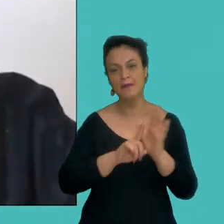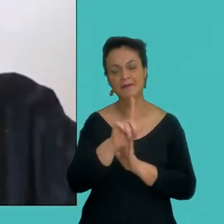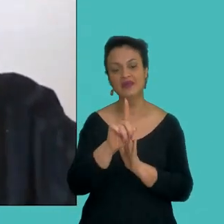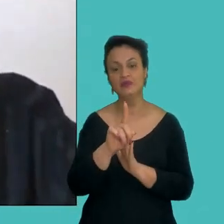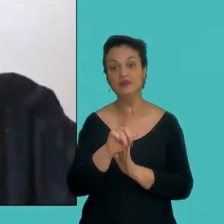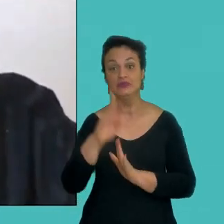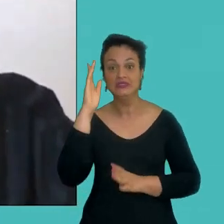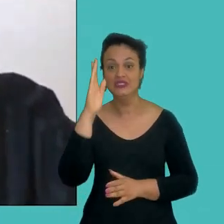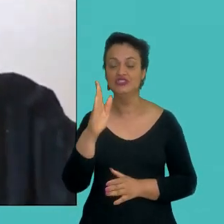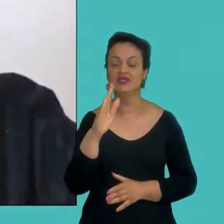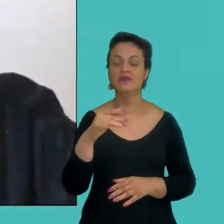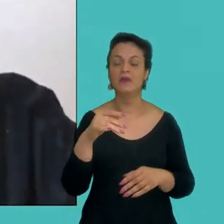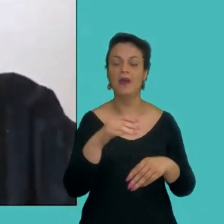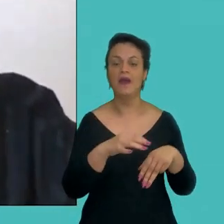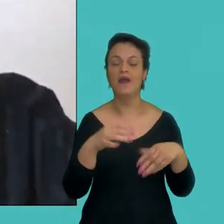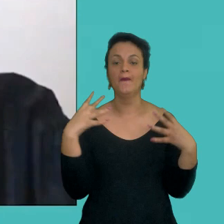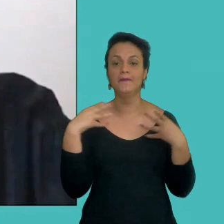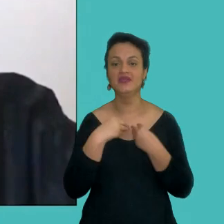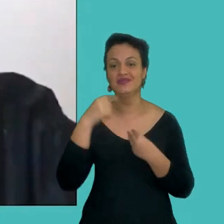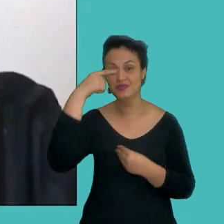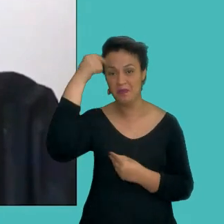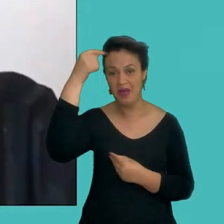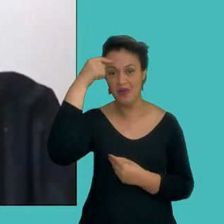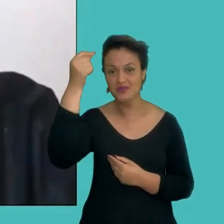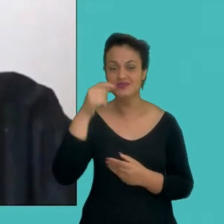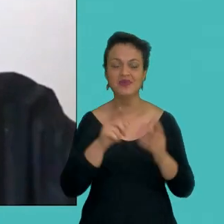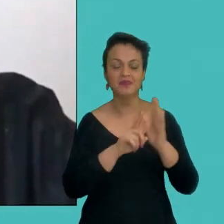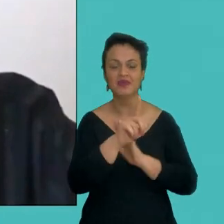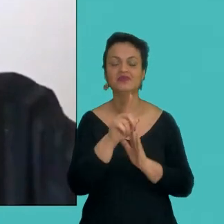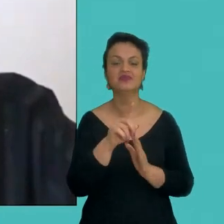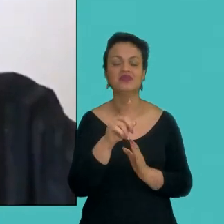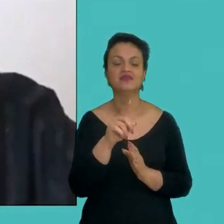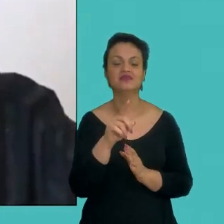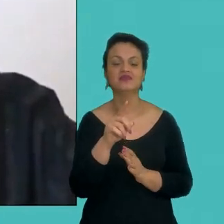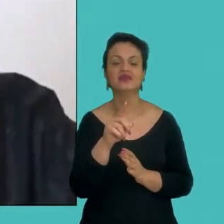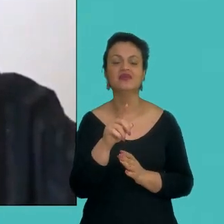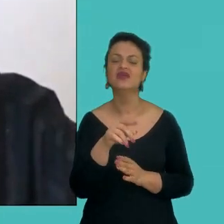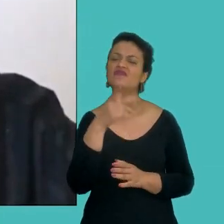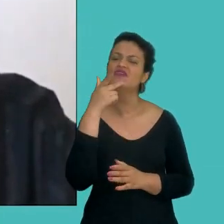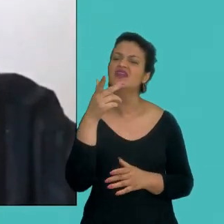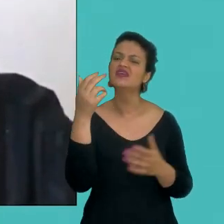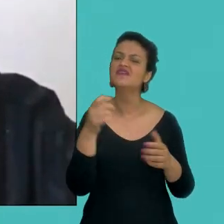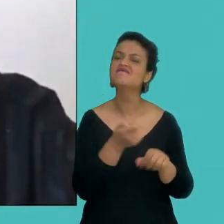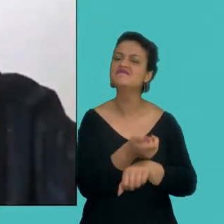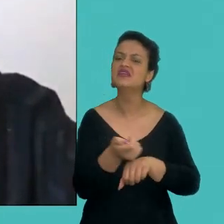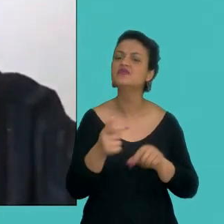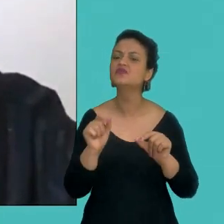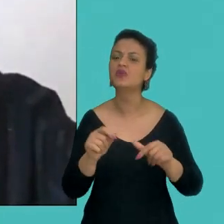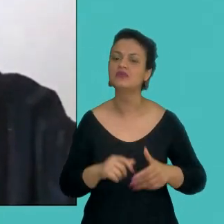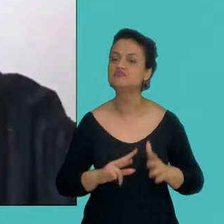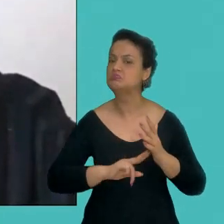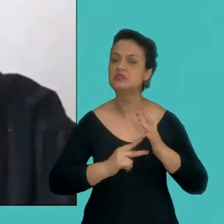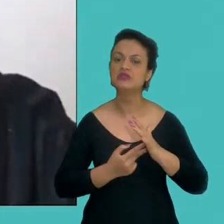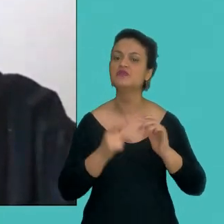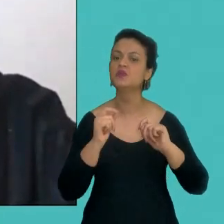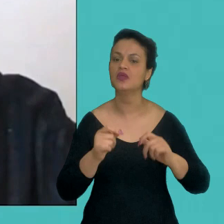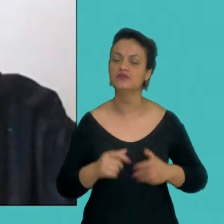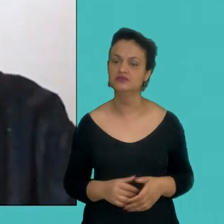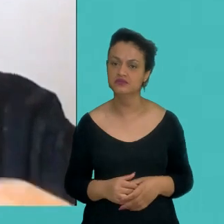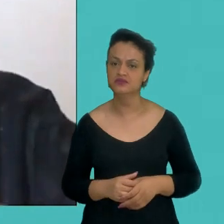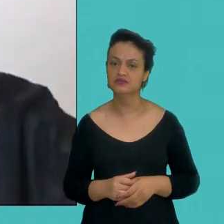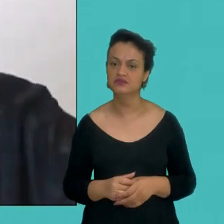Eu até fiz uma pergunta a queima-roupa ao Barroso no vivo de segunda noite. Eu disse assim, defina fake news.